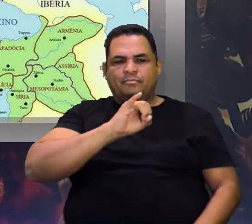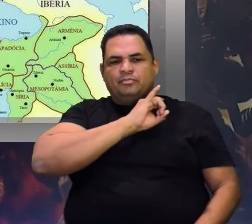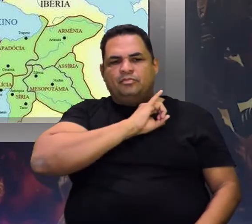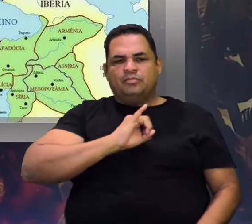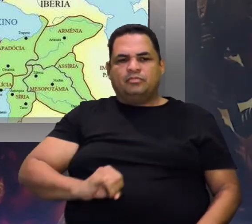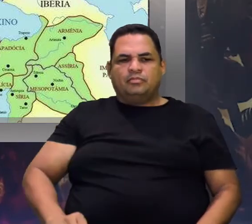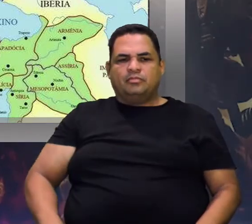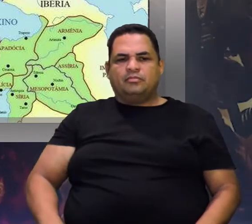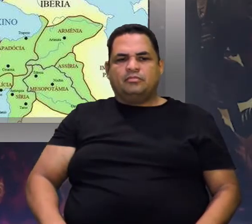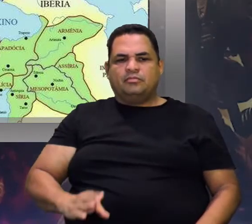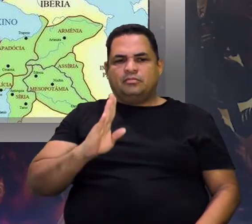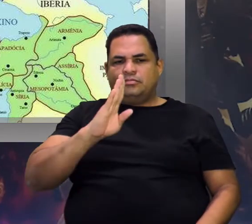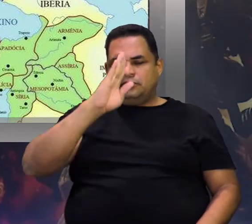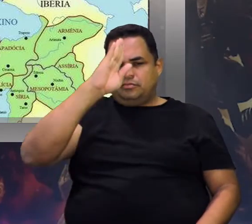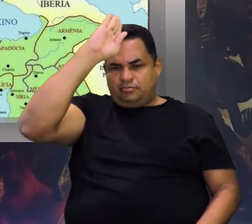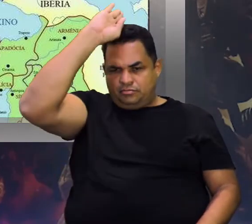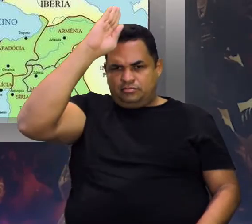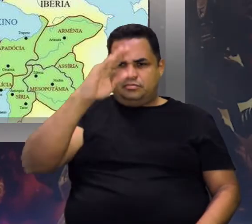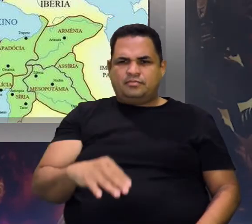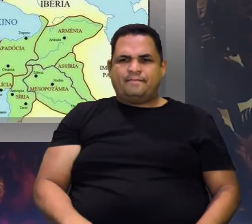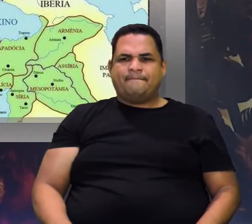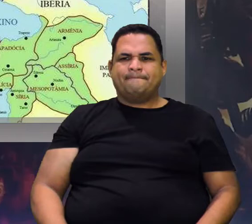Romano.